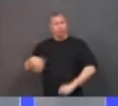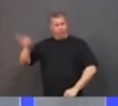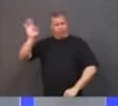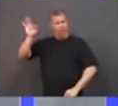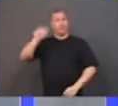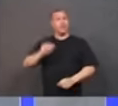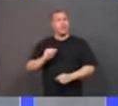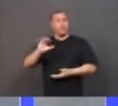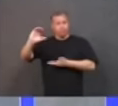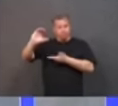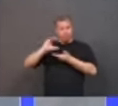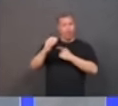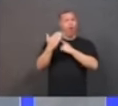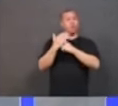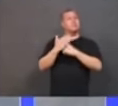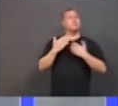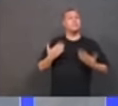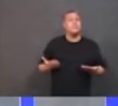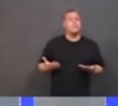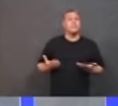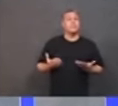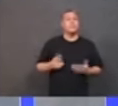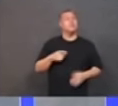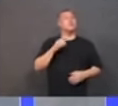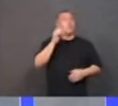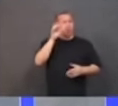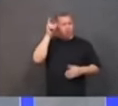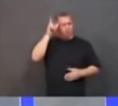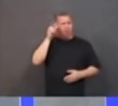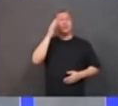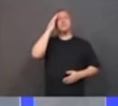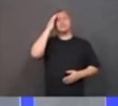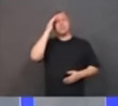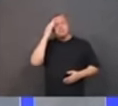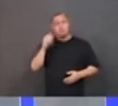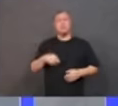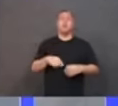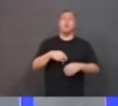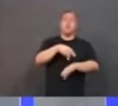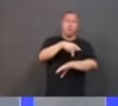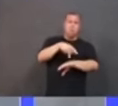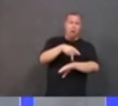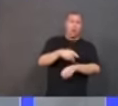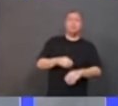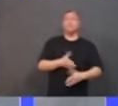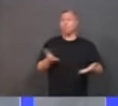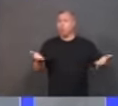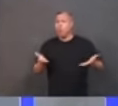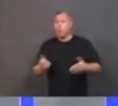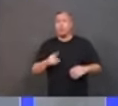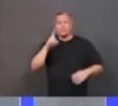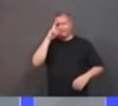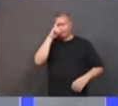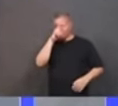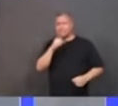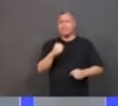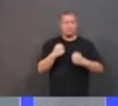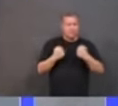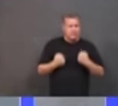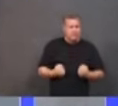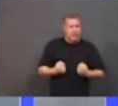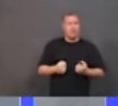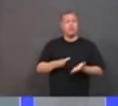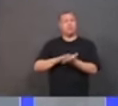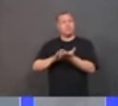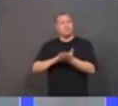Nós entendemos que existe uma situação difícil econômica no país, mas a nossa visão é que nós temos que manter a nossa